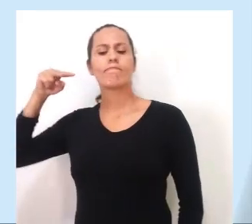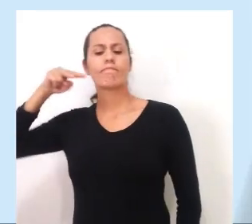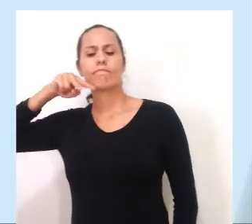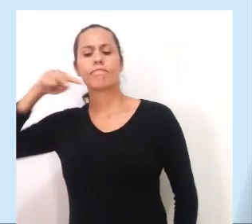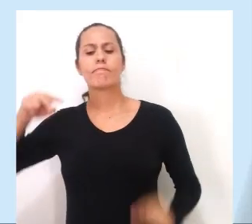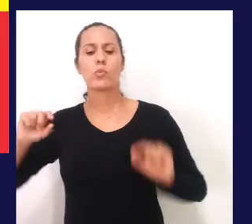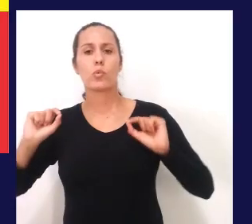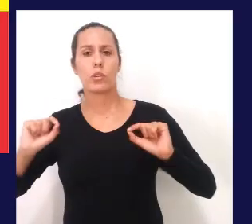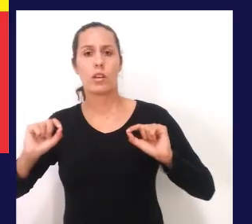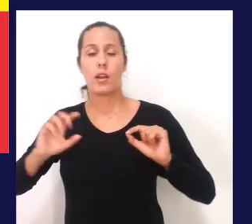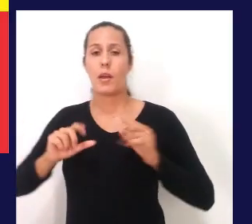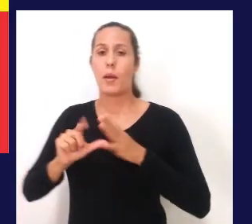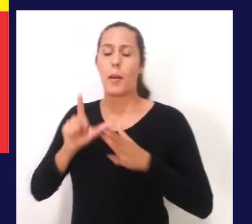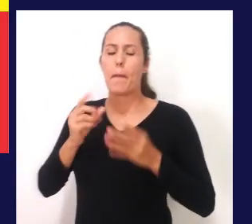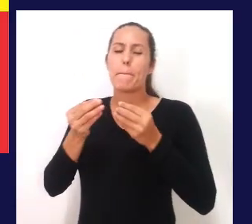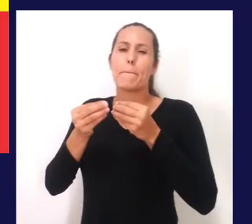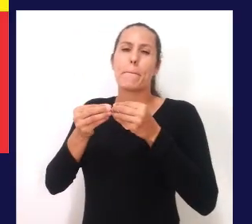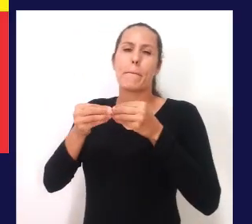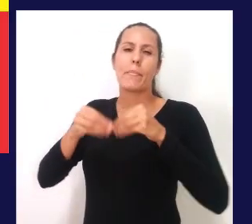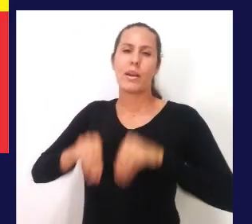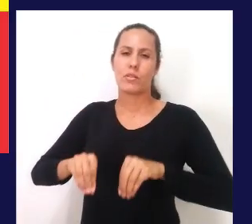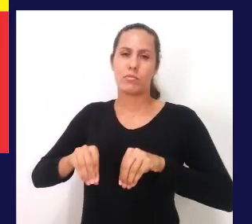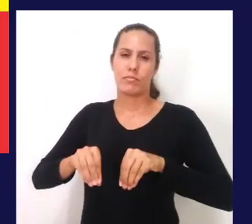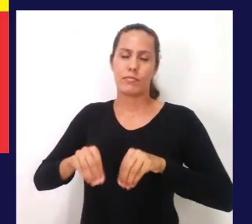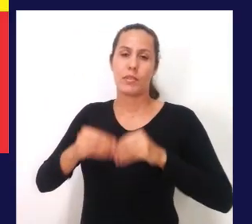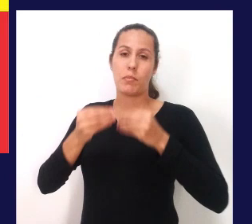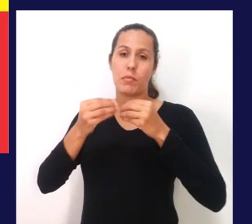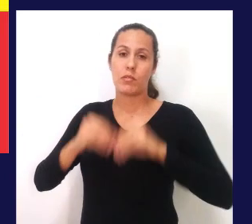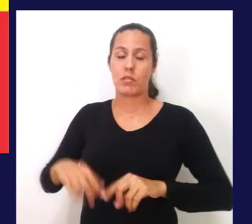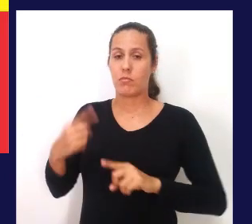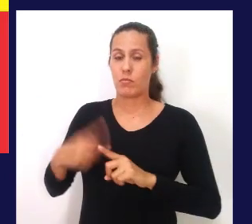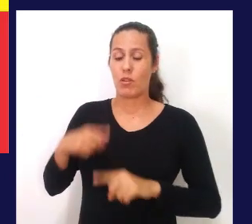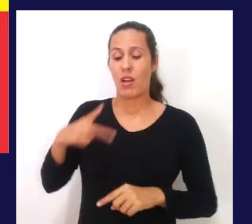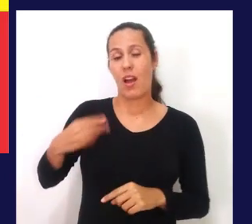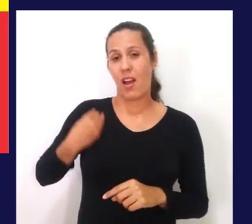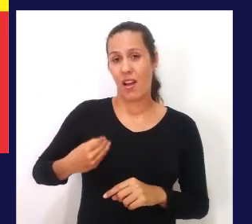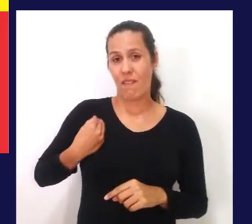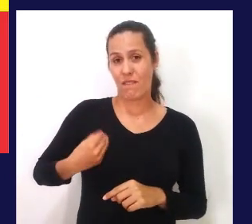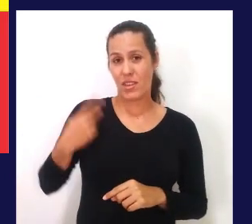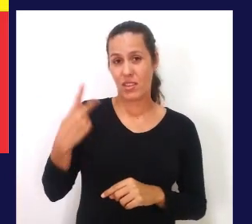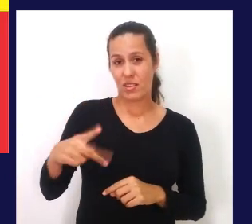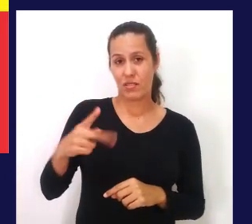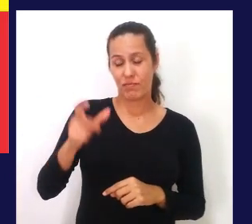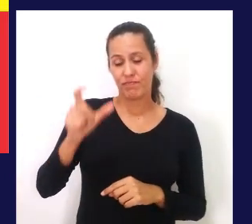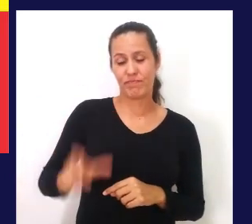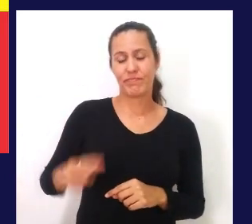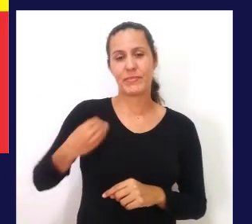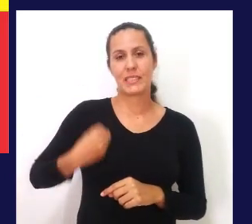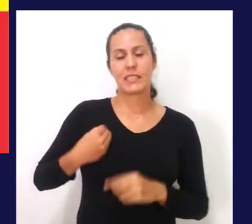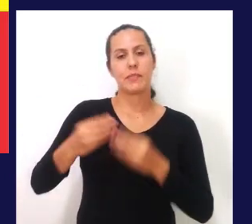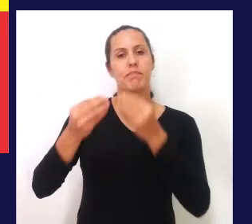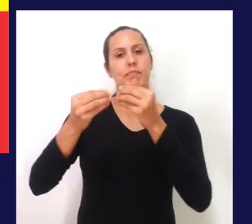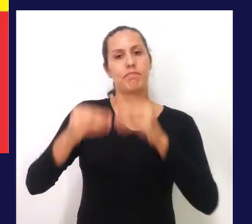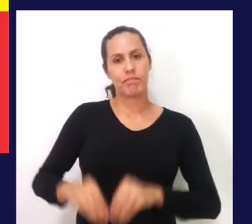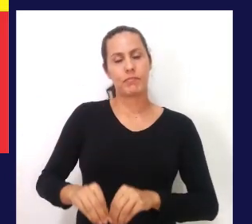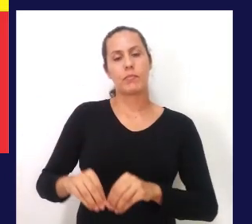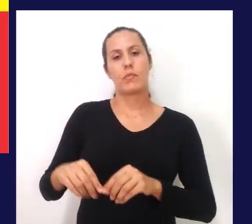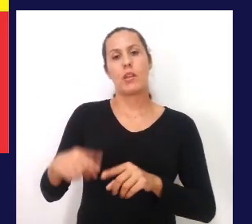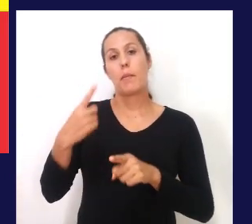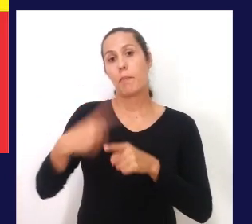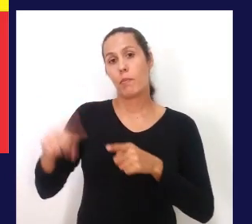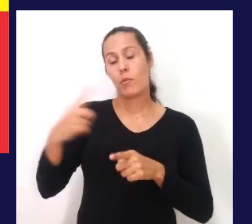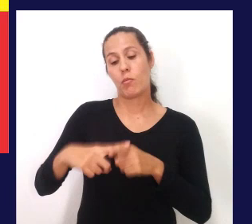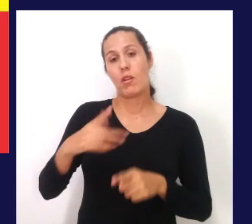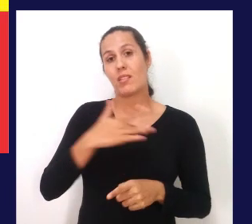é vista? Ela é vista de uma forma prejudicial, à vida aí do adolescente. Existe